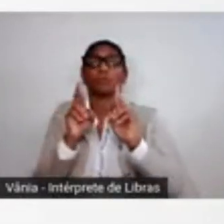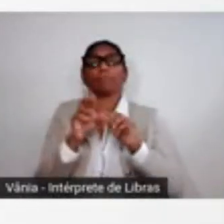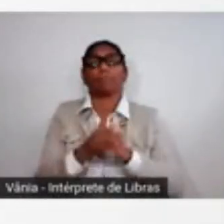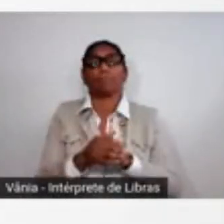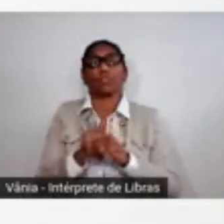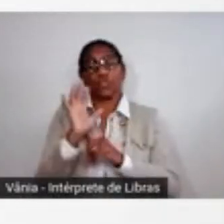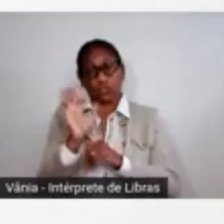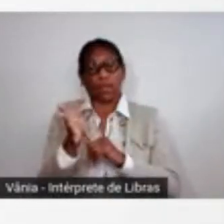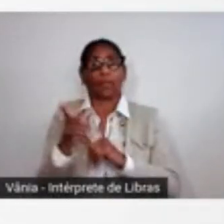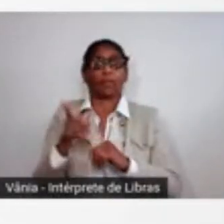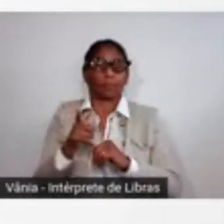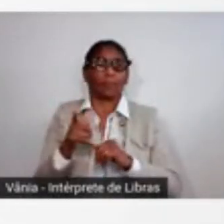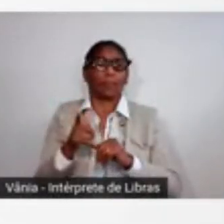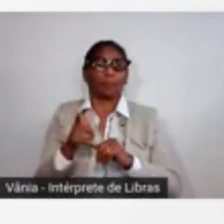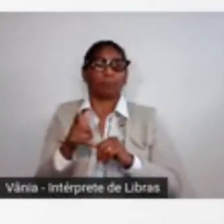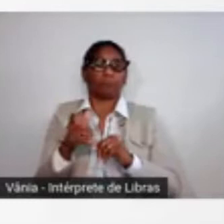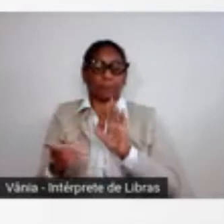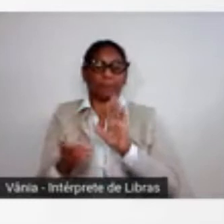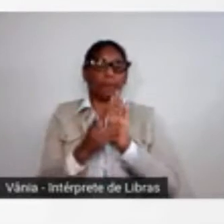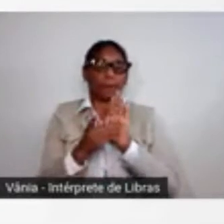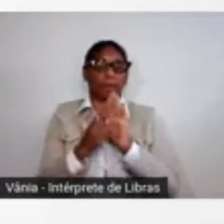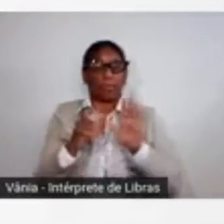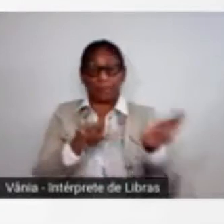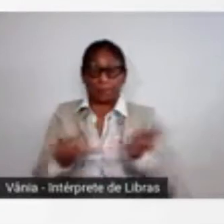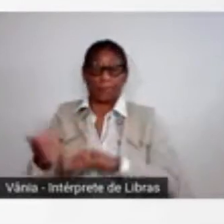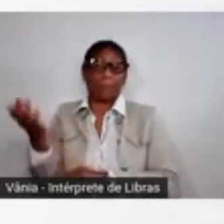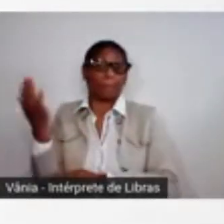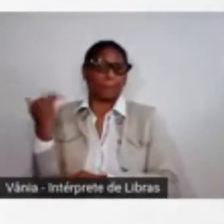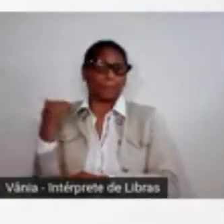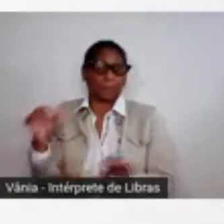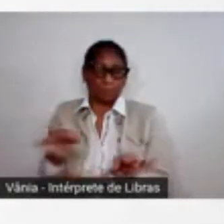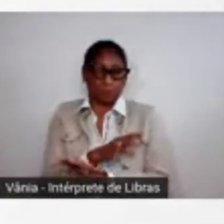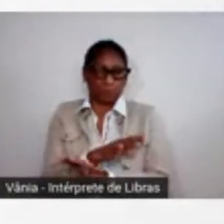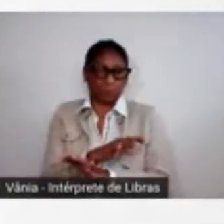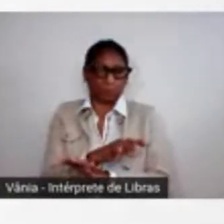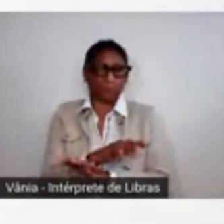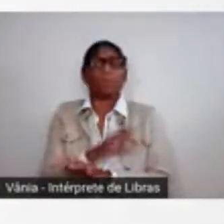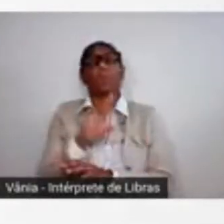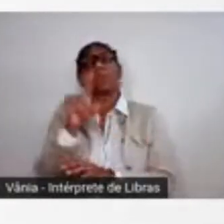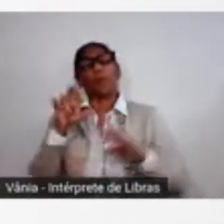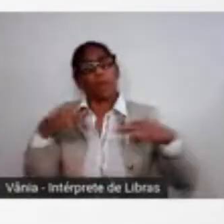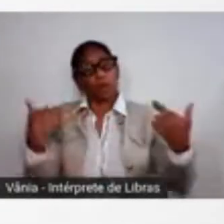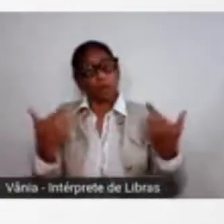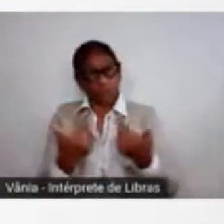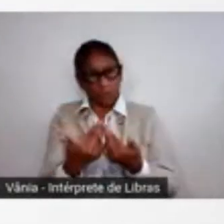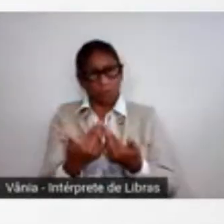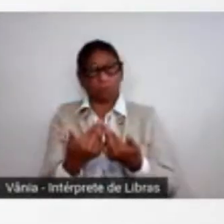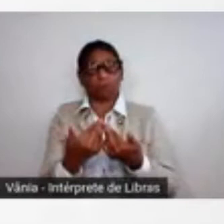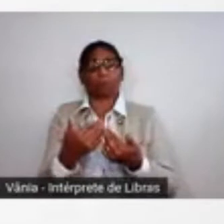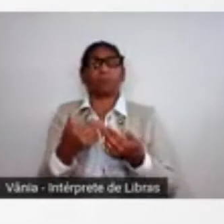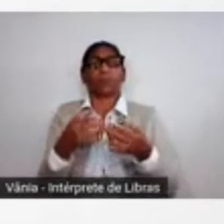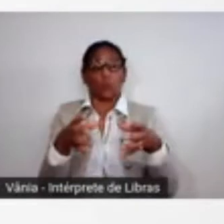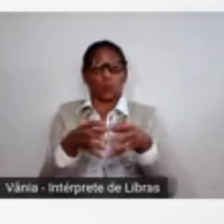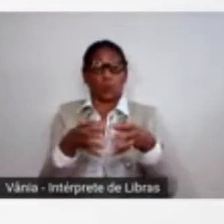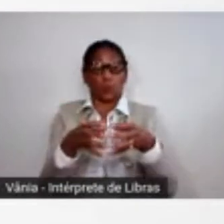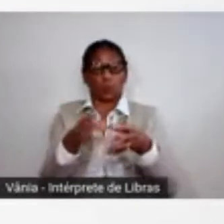já publicizados desde a semana passada. Nós fizemos a reunião do gabinete de crise nesta manhã, analisamos